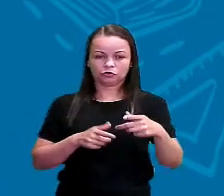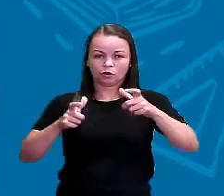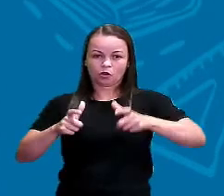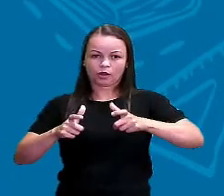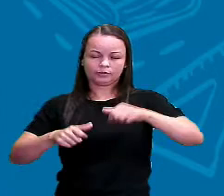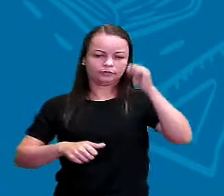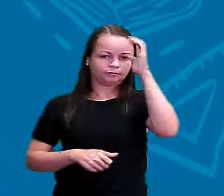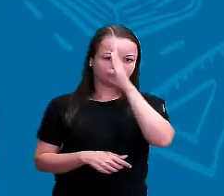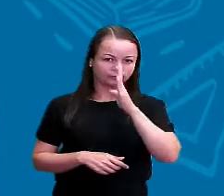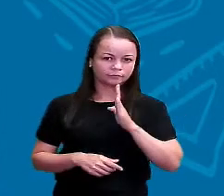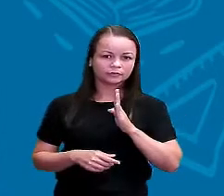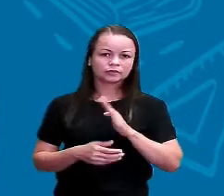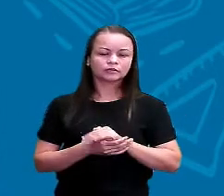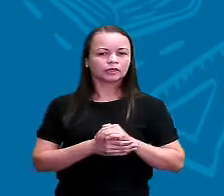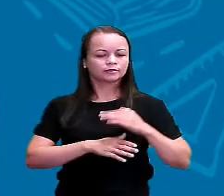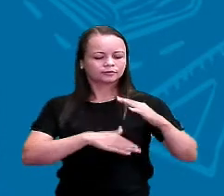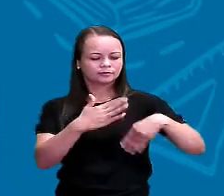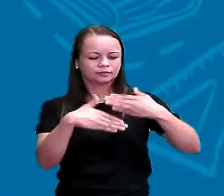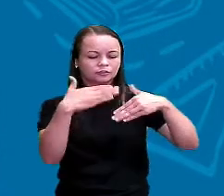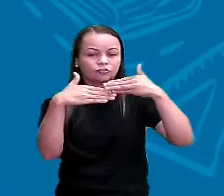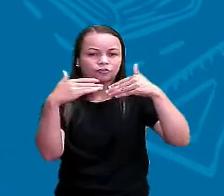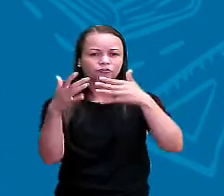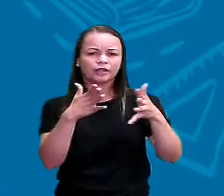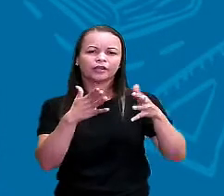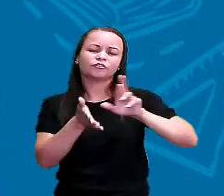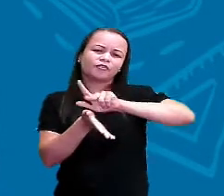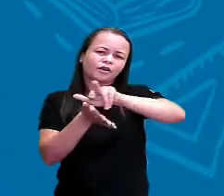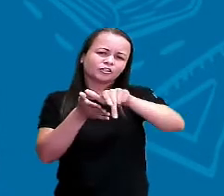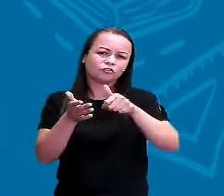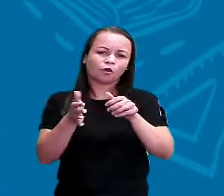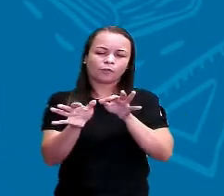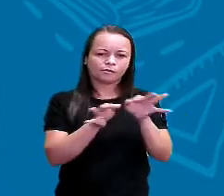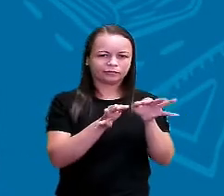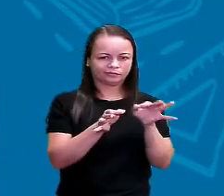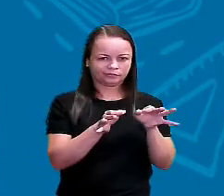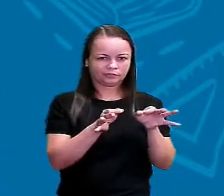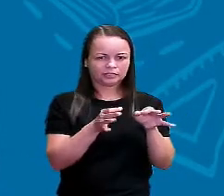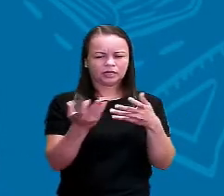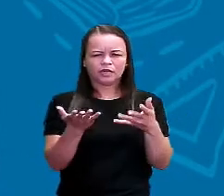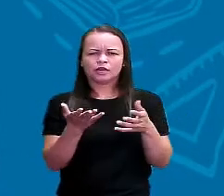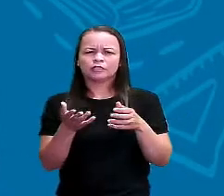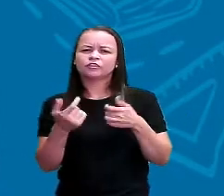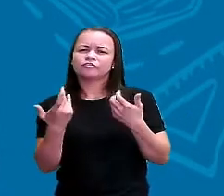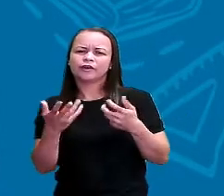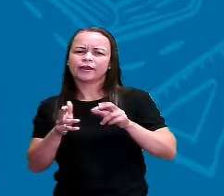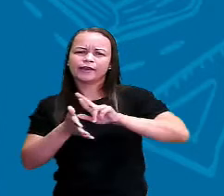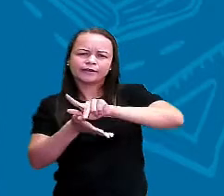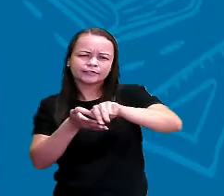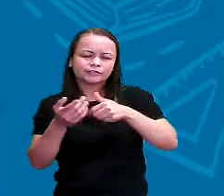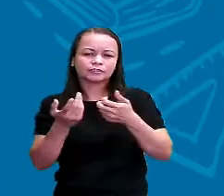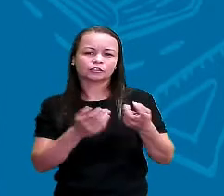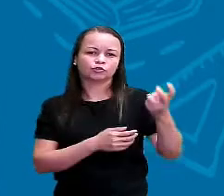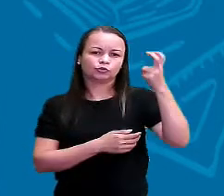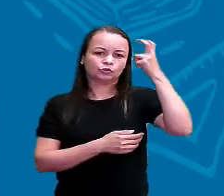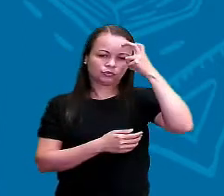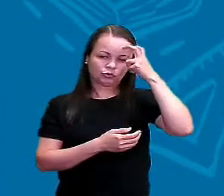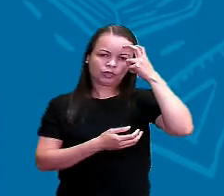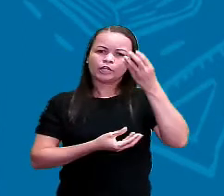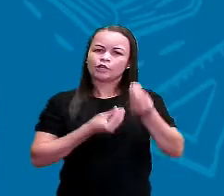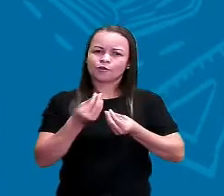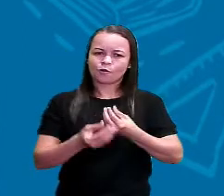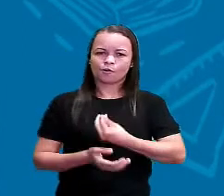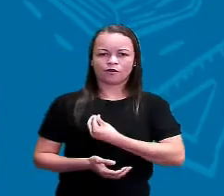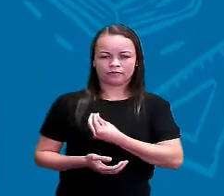o Brasil, desenvolveram diferentes formas de organização, diversas culturas ou modos de vida.